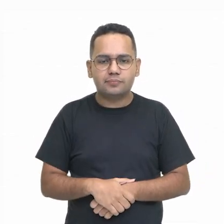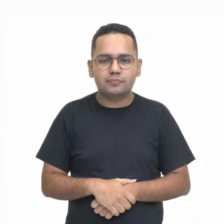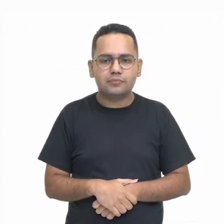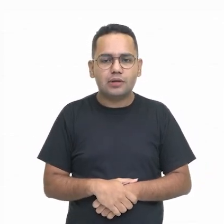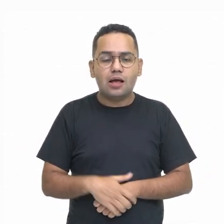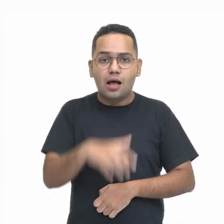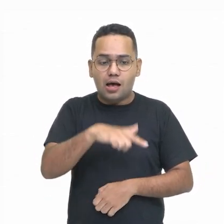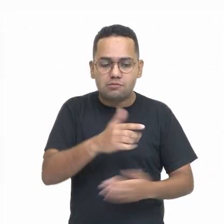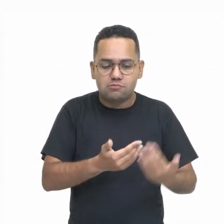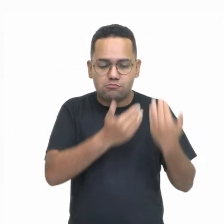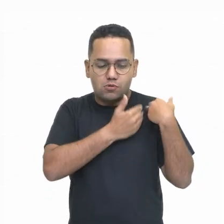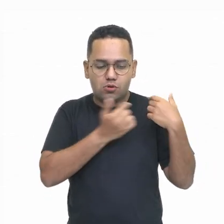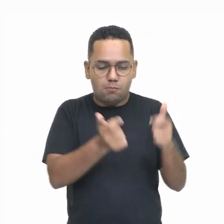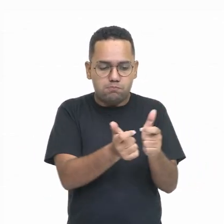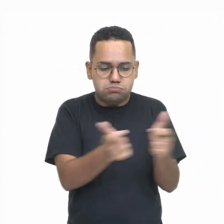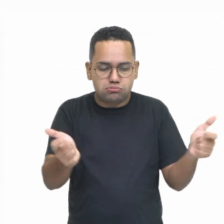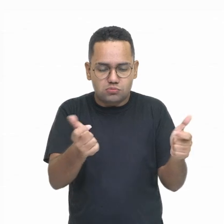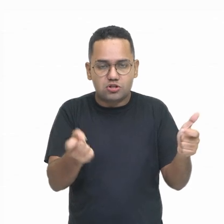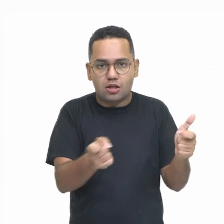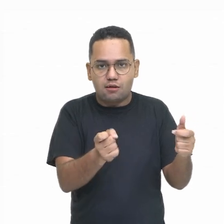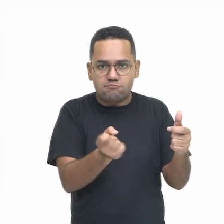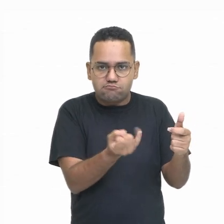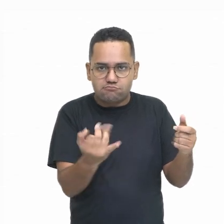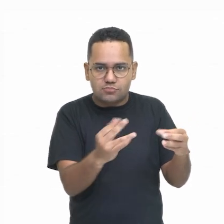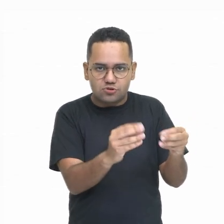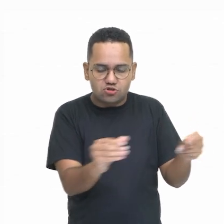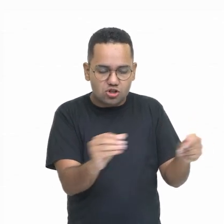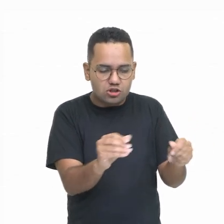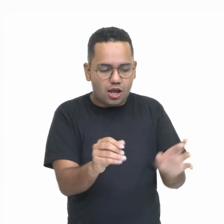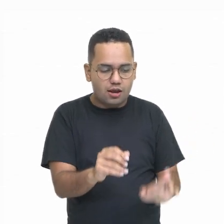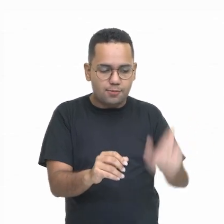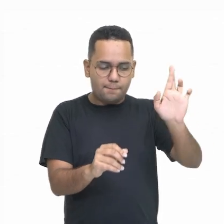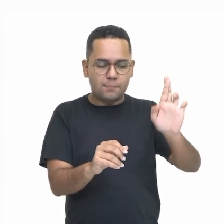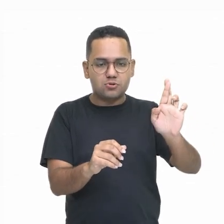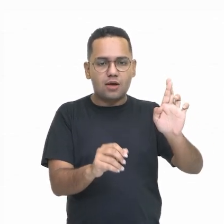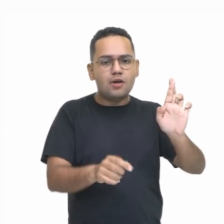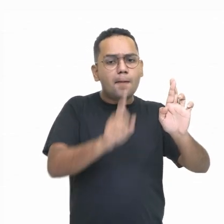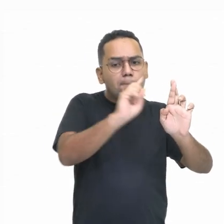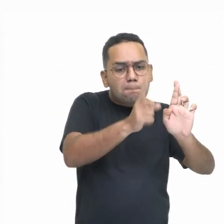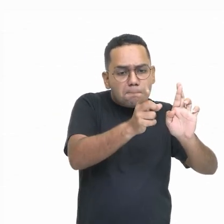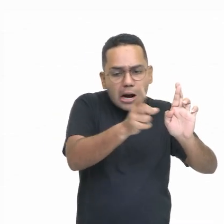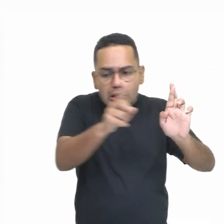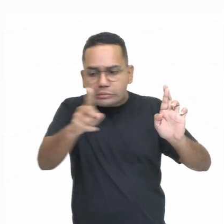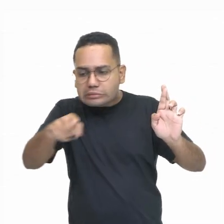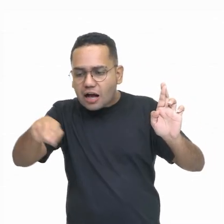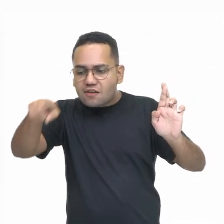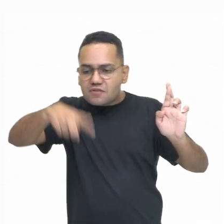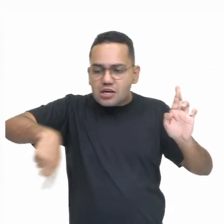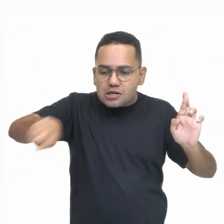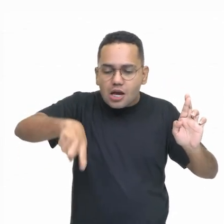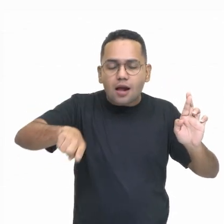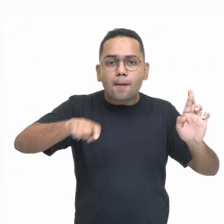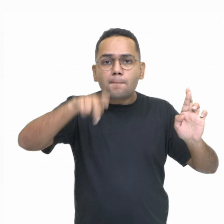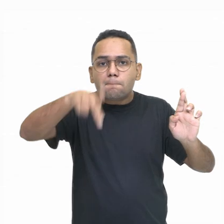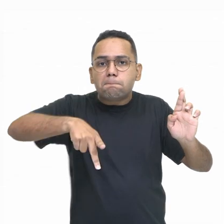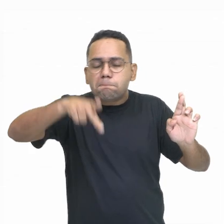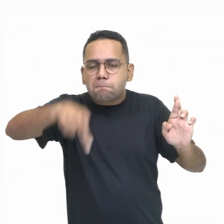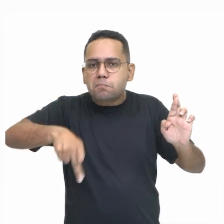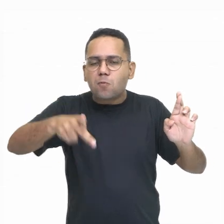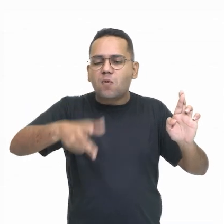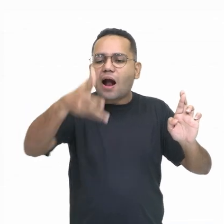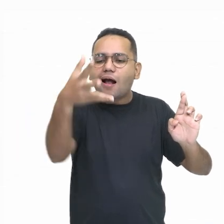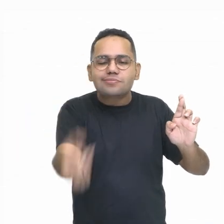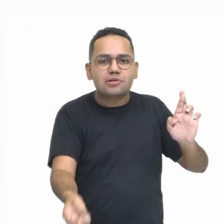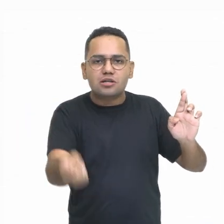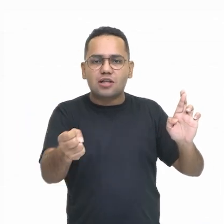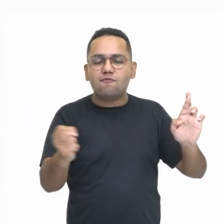grandes proprietários de terra sobre as comunidades locais, através da troca de favores por votos, a questão dos